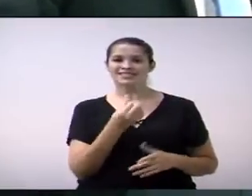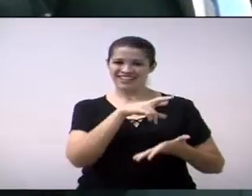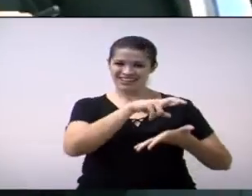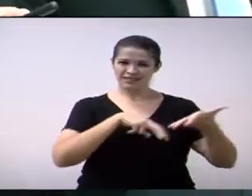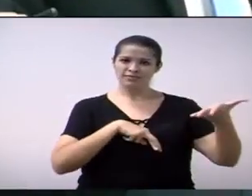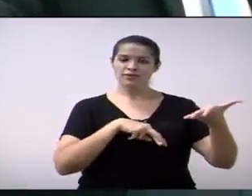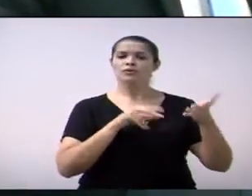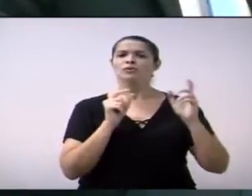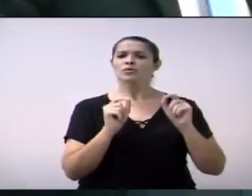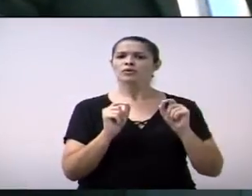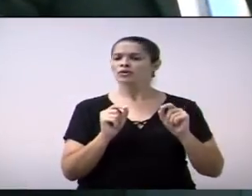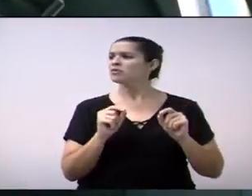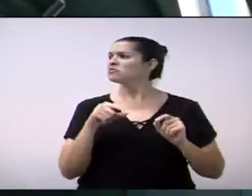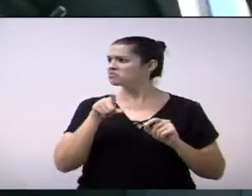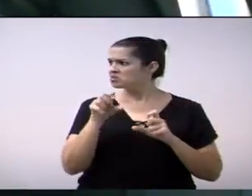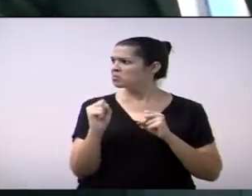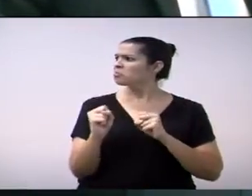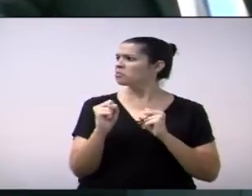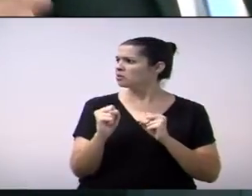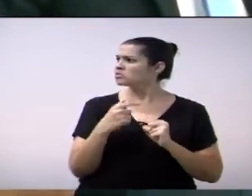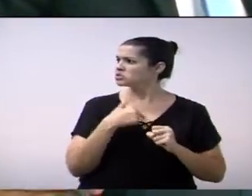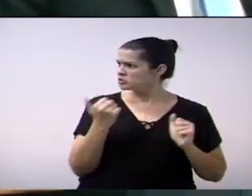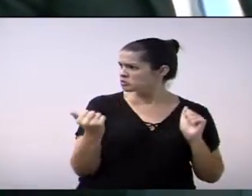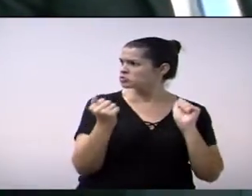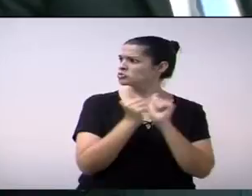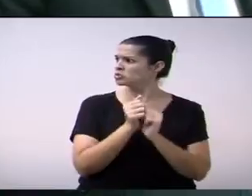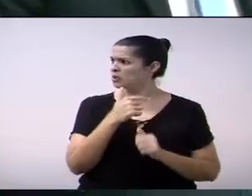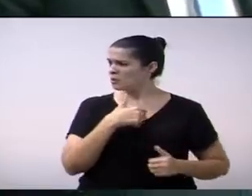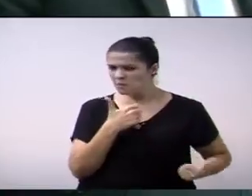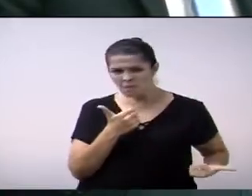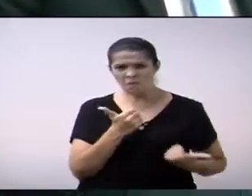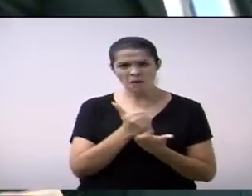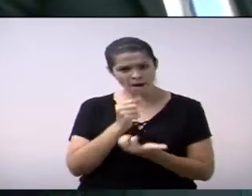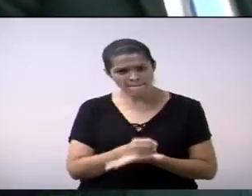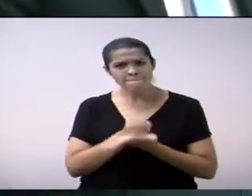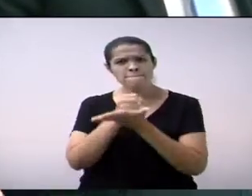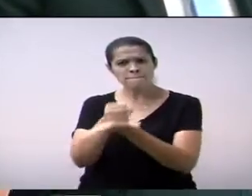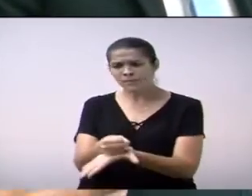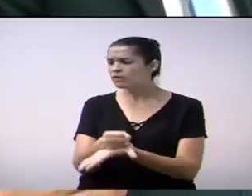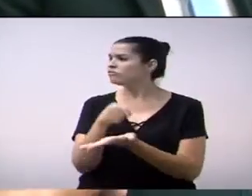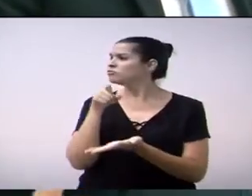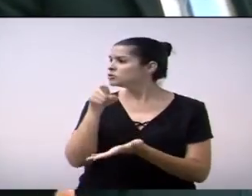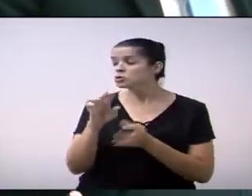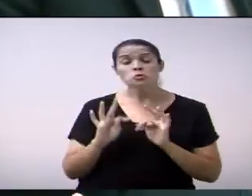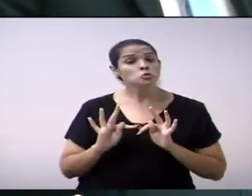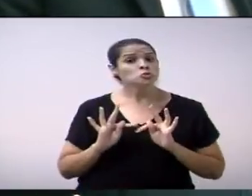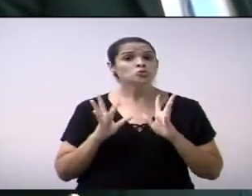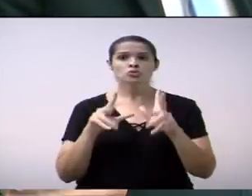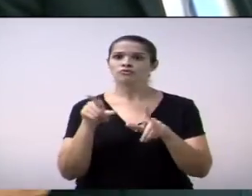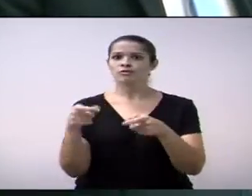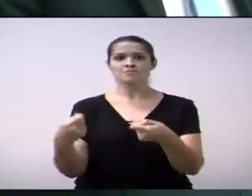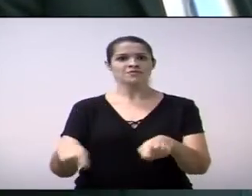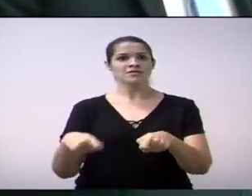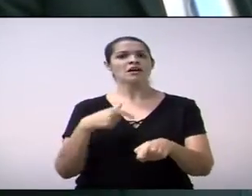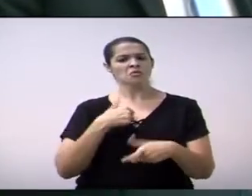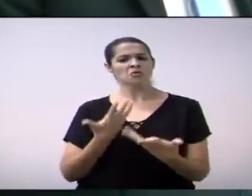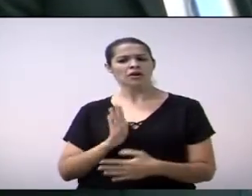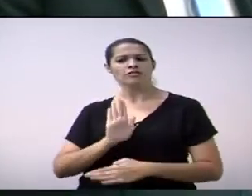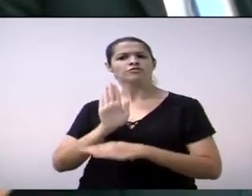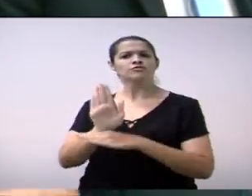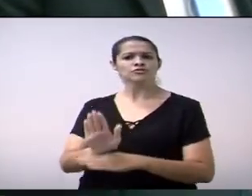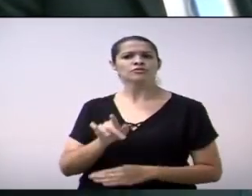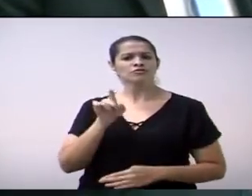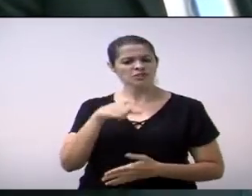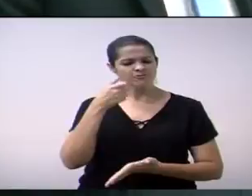você pode contar integralmente, não só com o meu apoio, mas com tudo que eventualmente tiver ao meu alcance para te ajudar